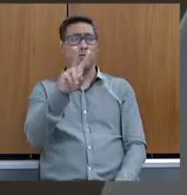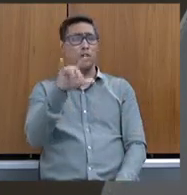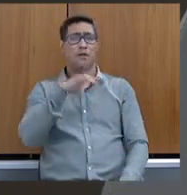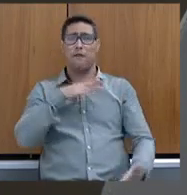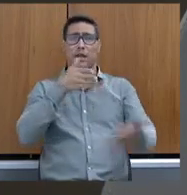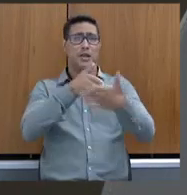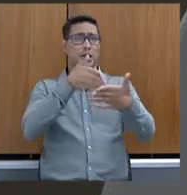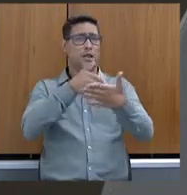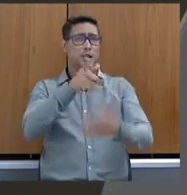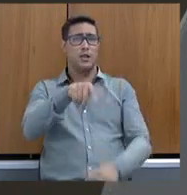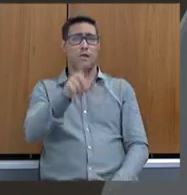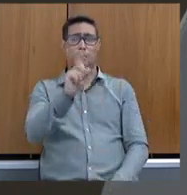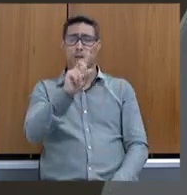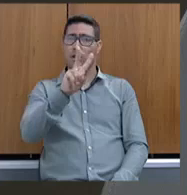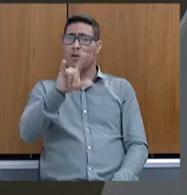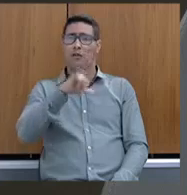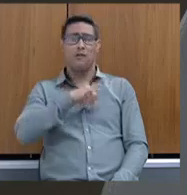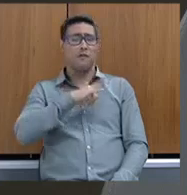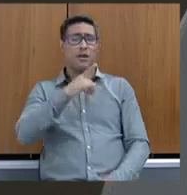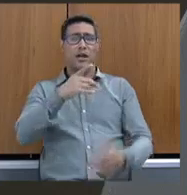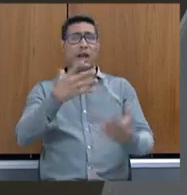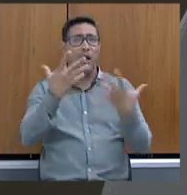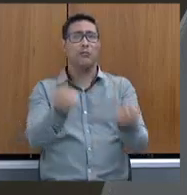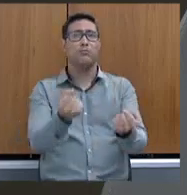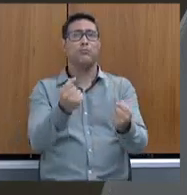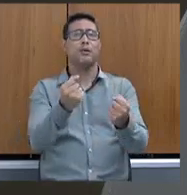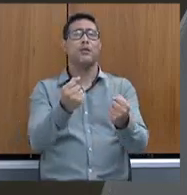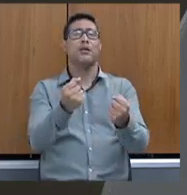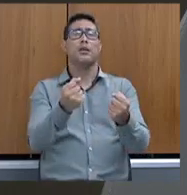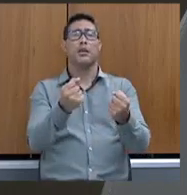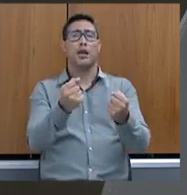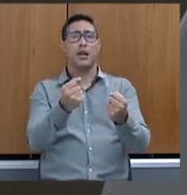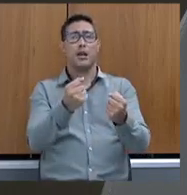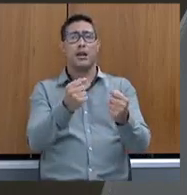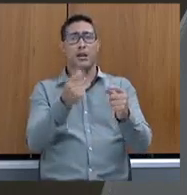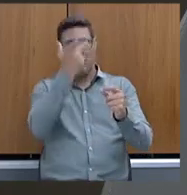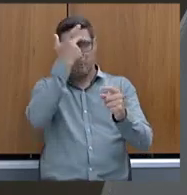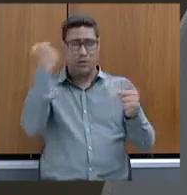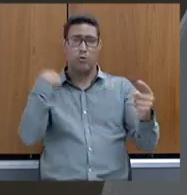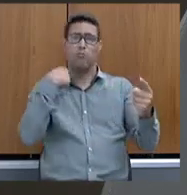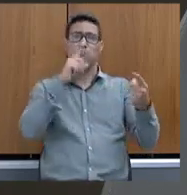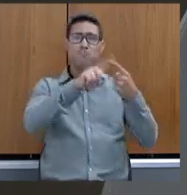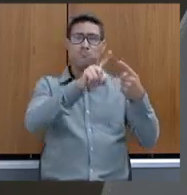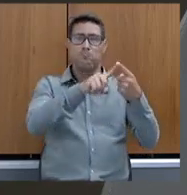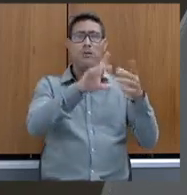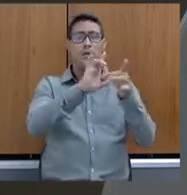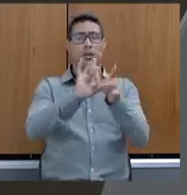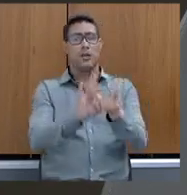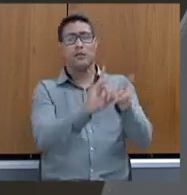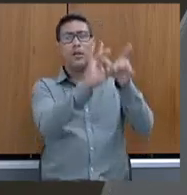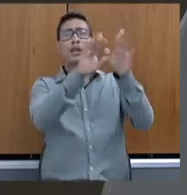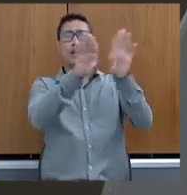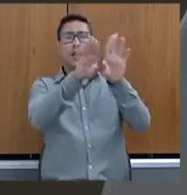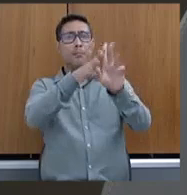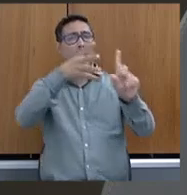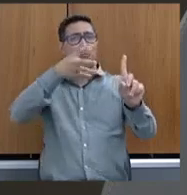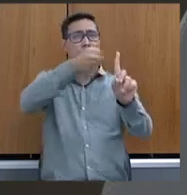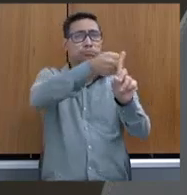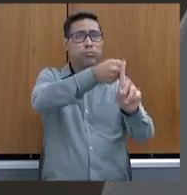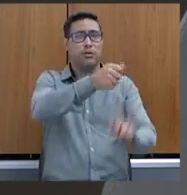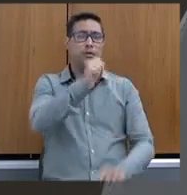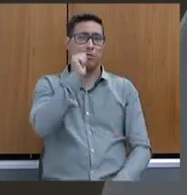e acima de tudo a gente não vai deixar impune quem não só ameaça à democracia mas que violenta as mulheres como foi o caso